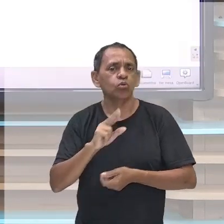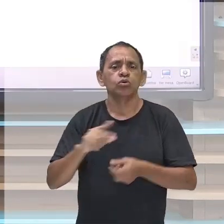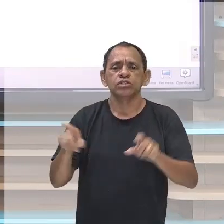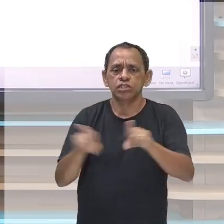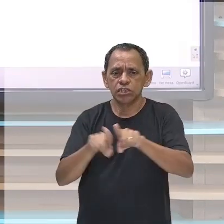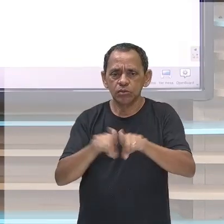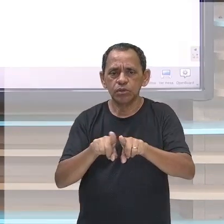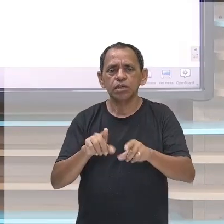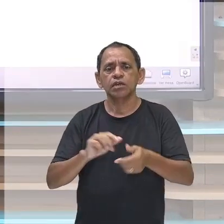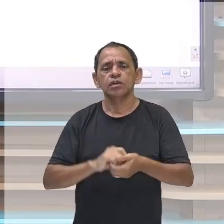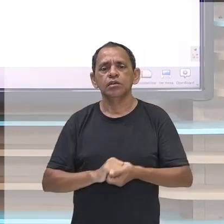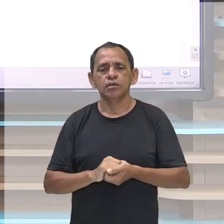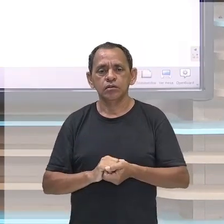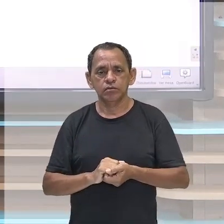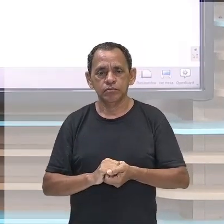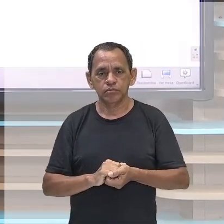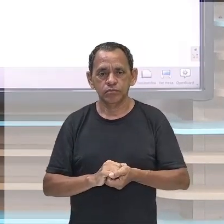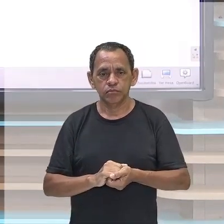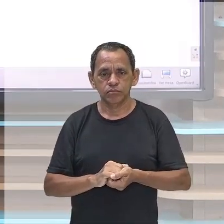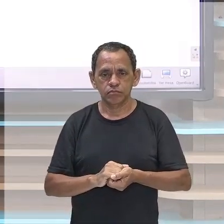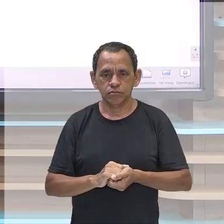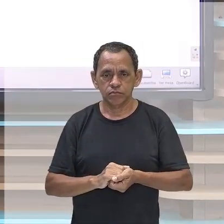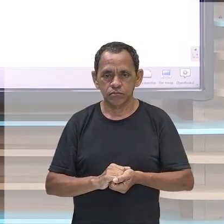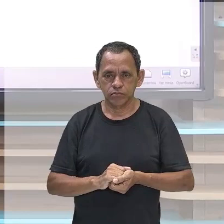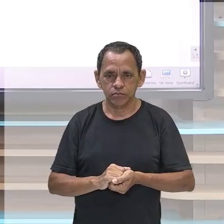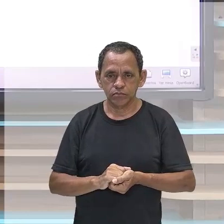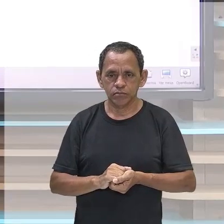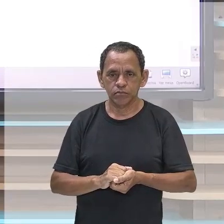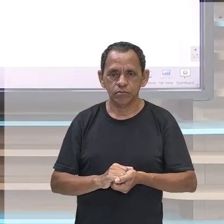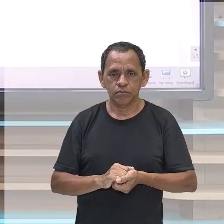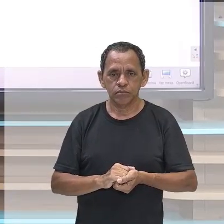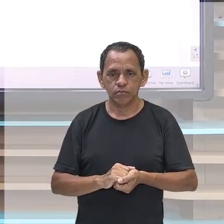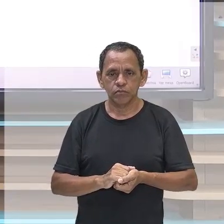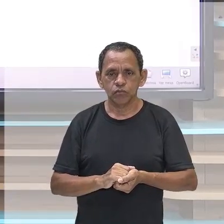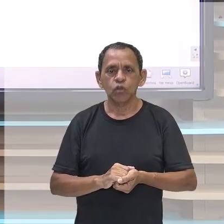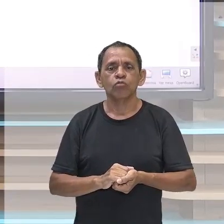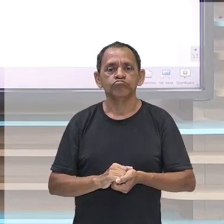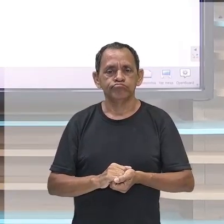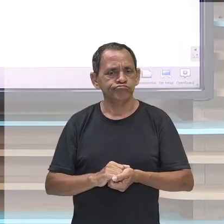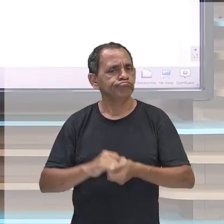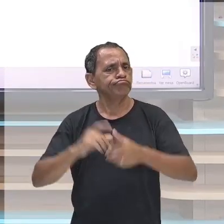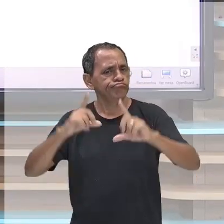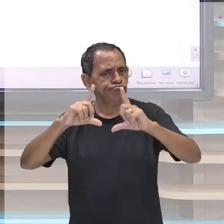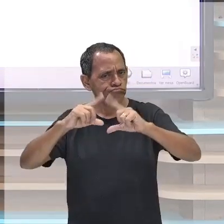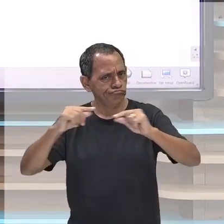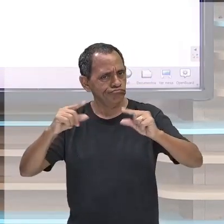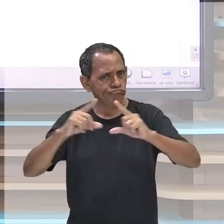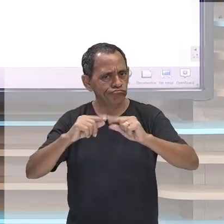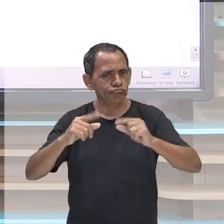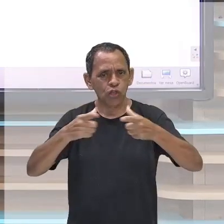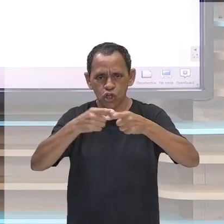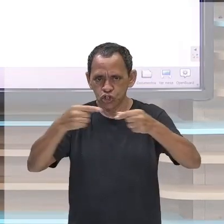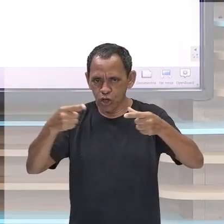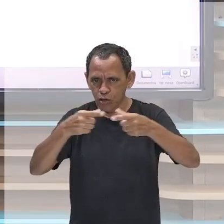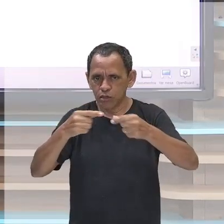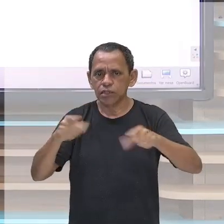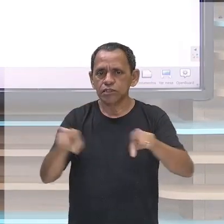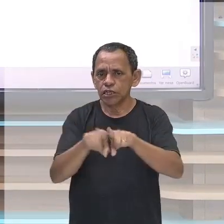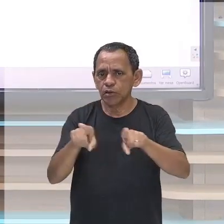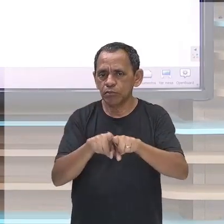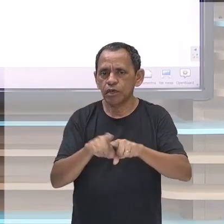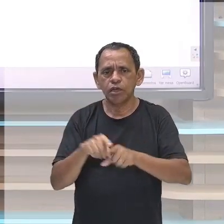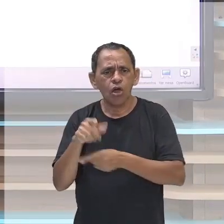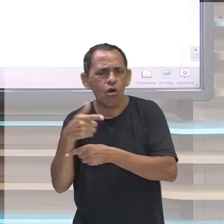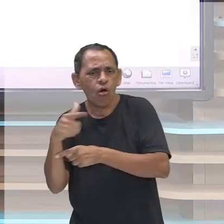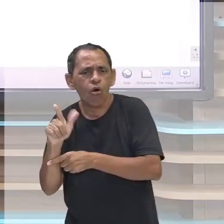também o QZSS, que é lá do Japão, tá bom? Além de outros satélites aí que